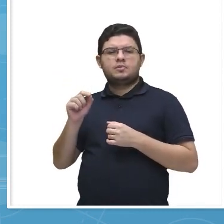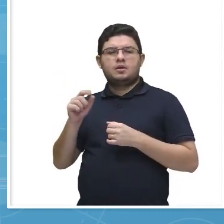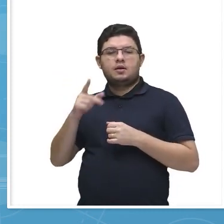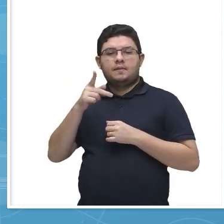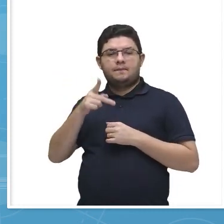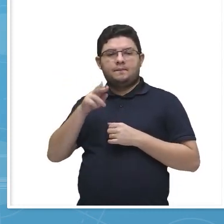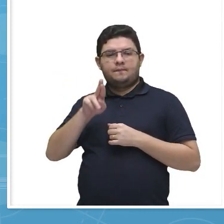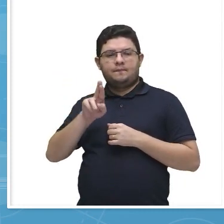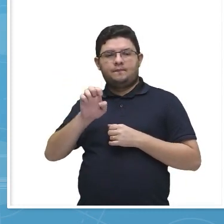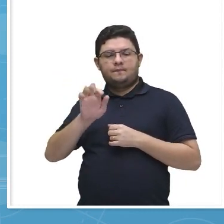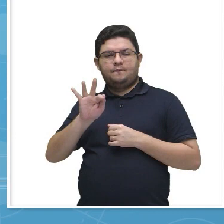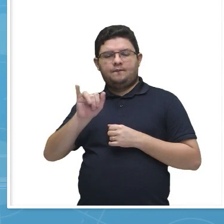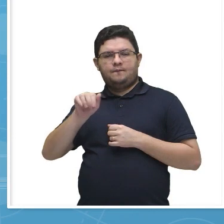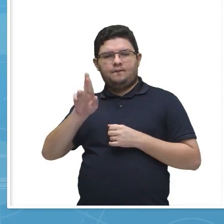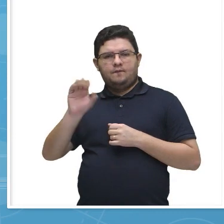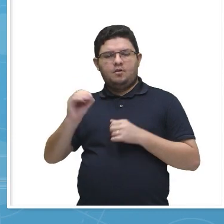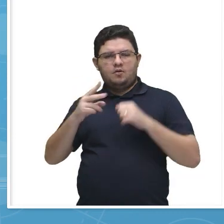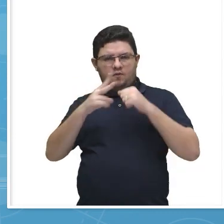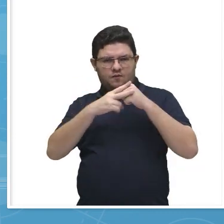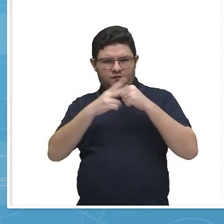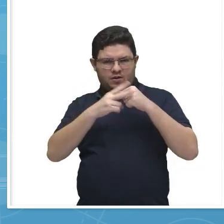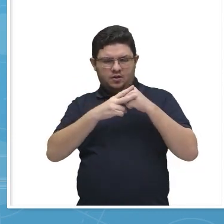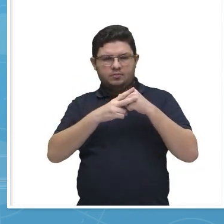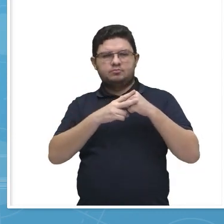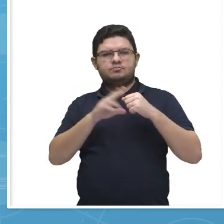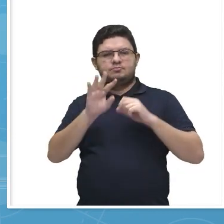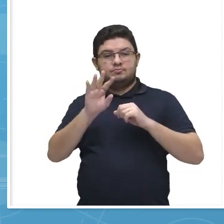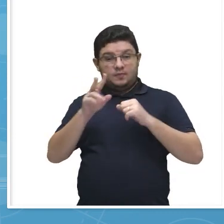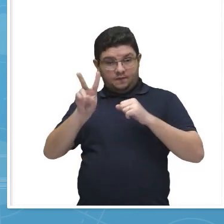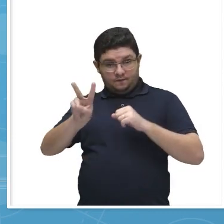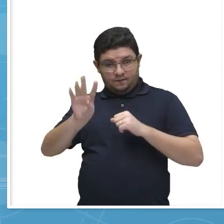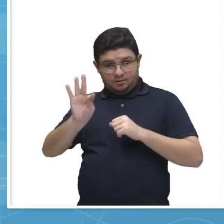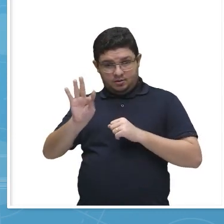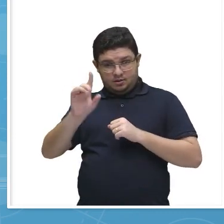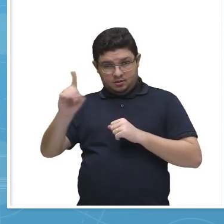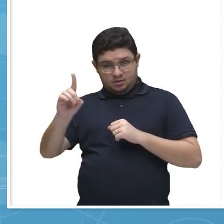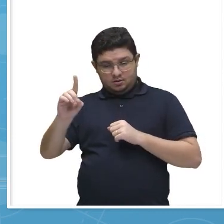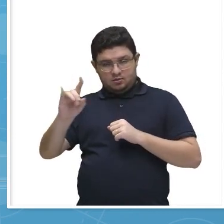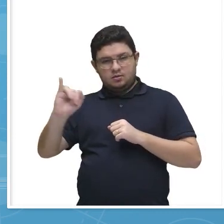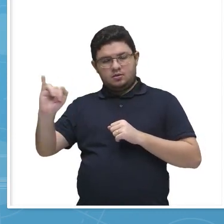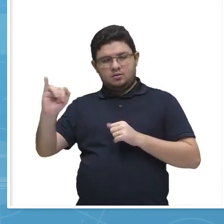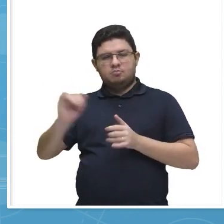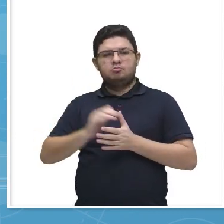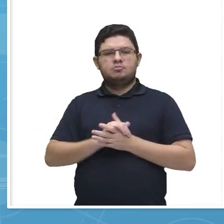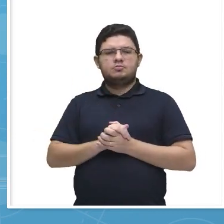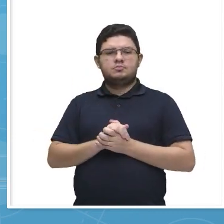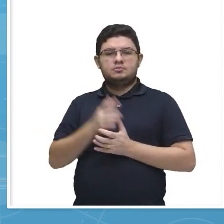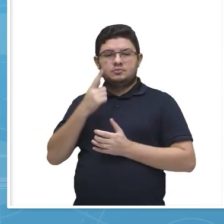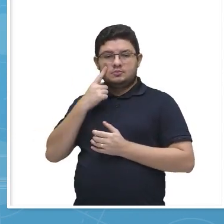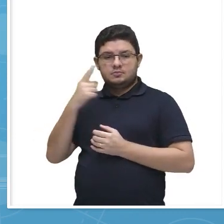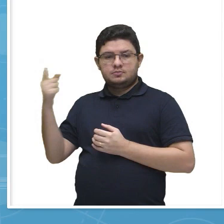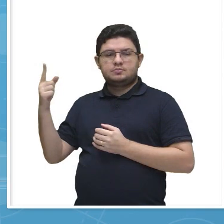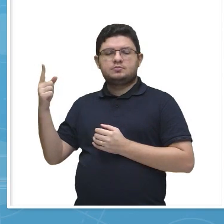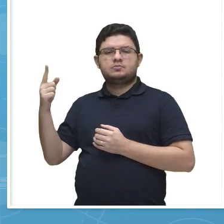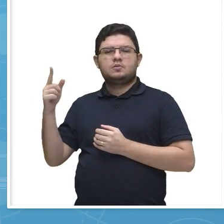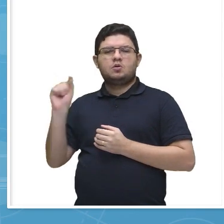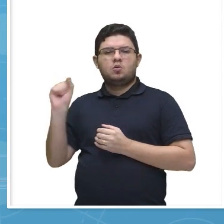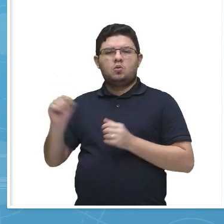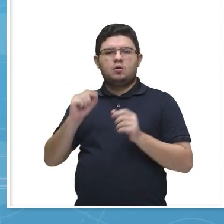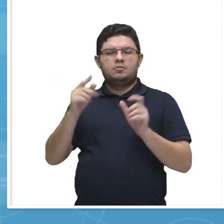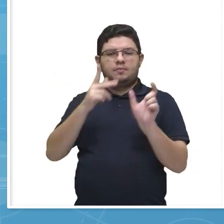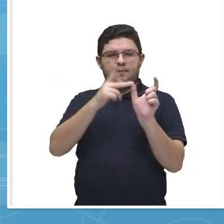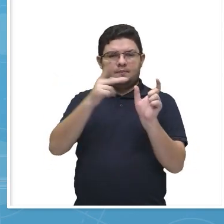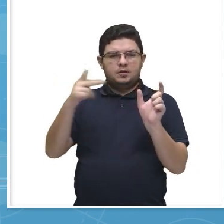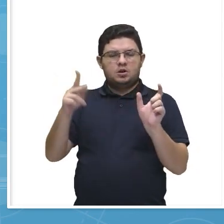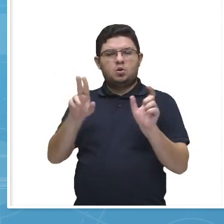indireto, certo? Vamos adiante. Predicado nominal. Predicado nominal é aquele que o núcleo é